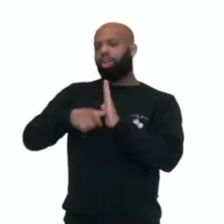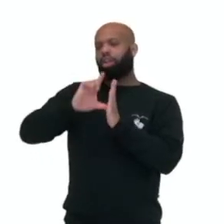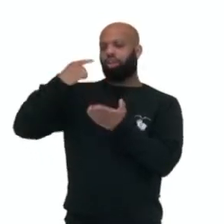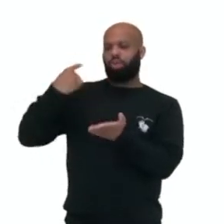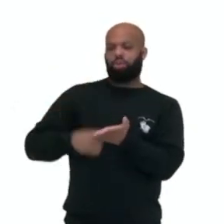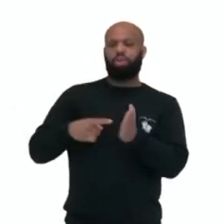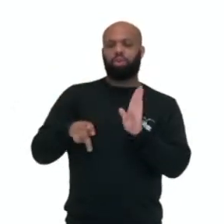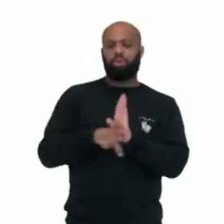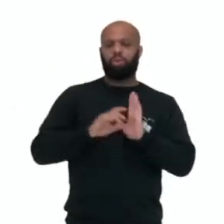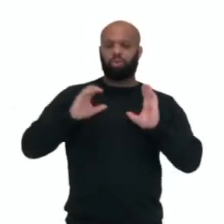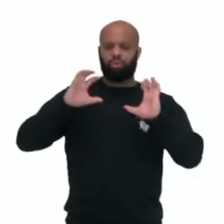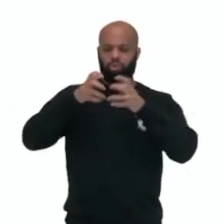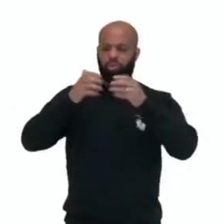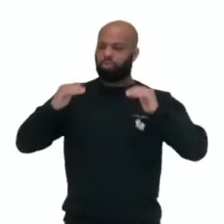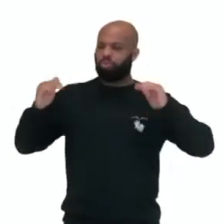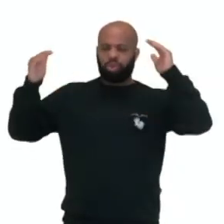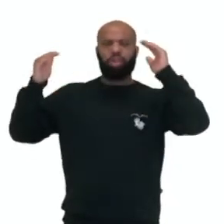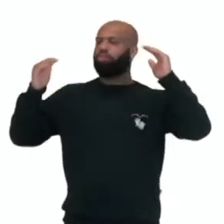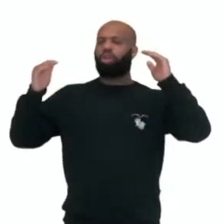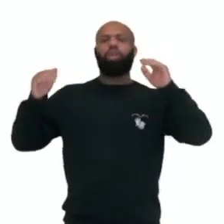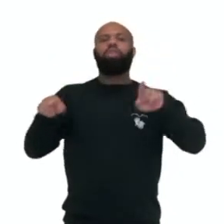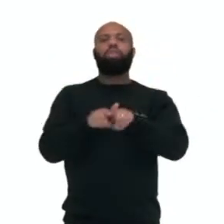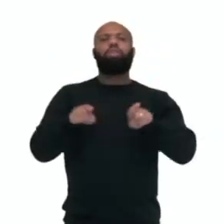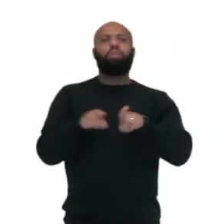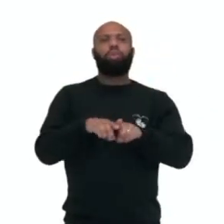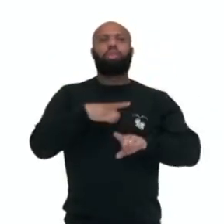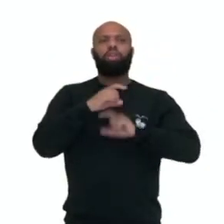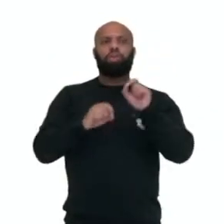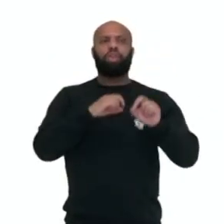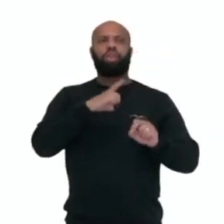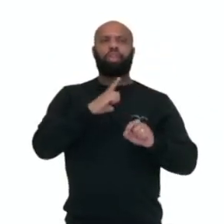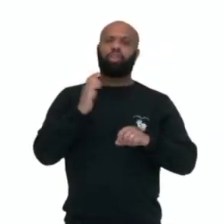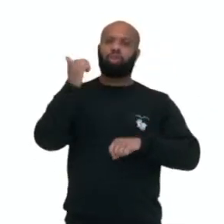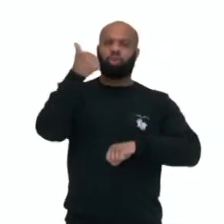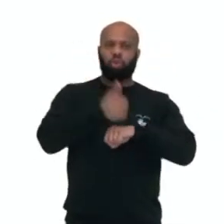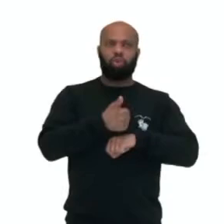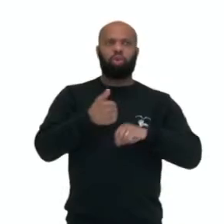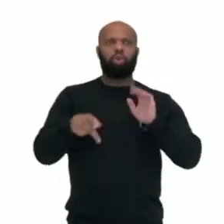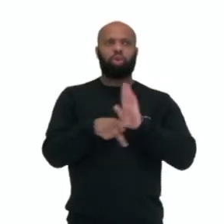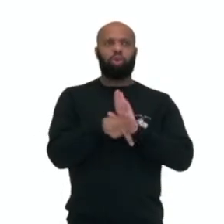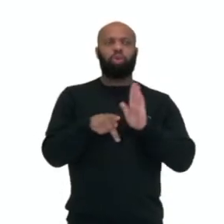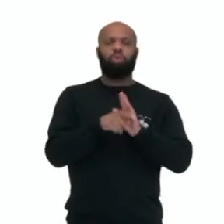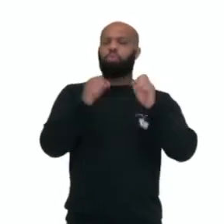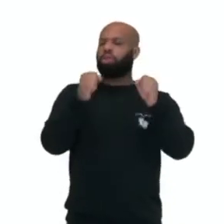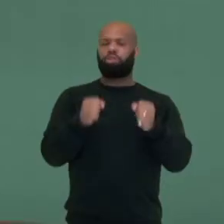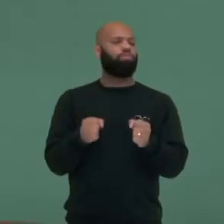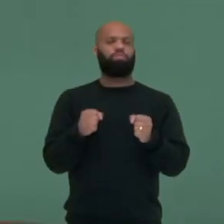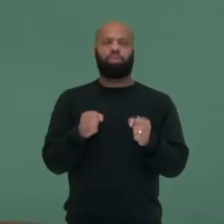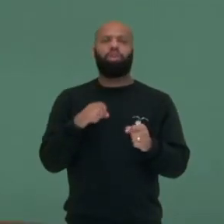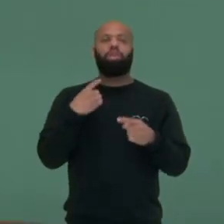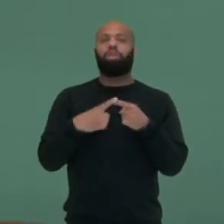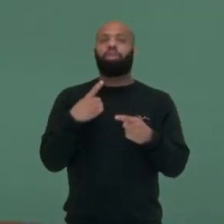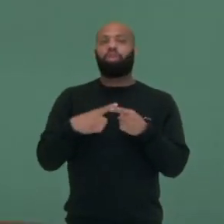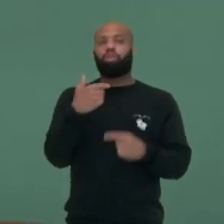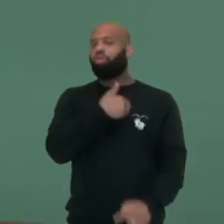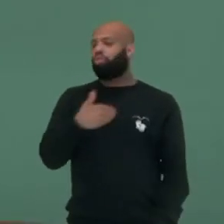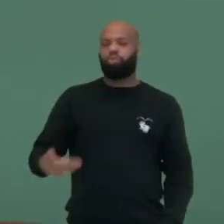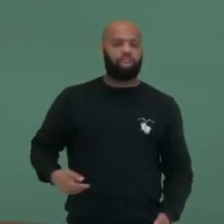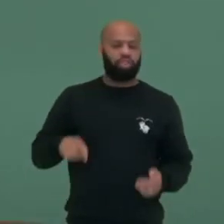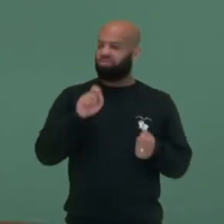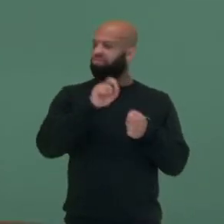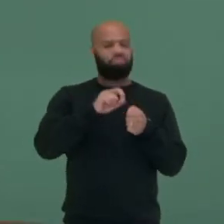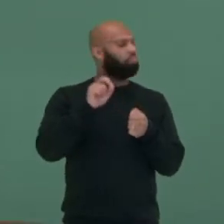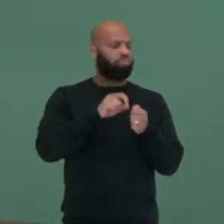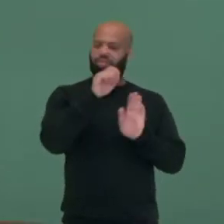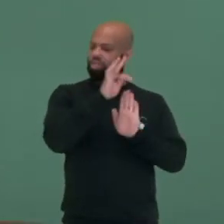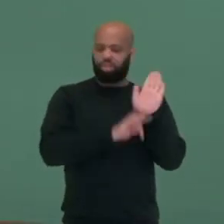acordado entre as elites e com a reduzida tutela dos donos do poder. Então, o governo não fez um texto base, não